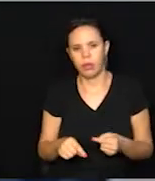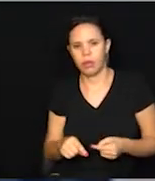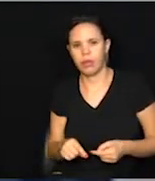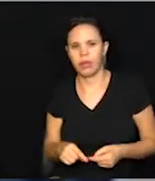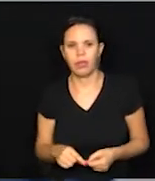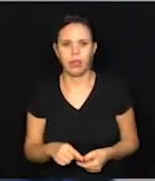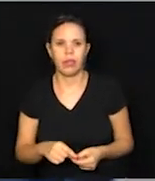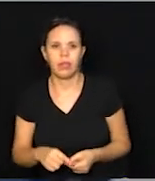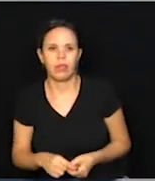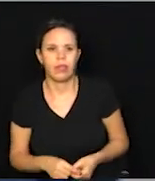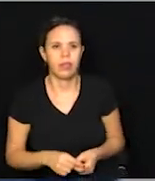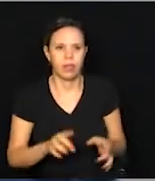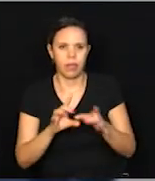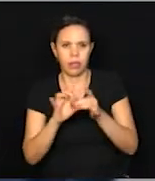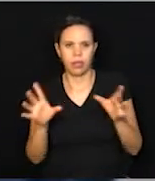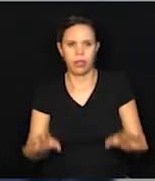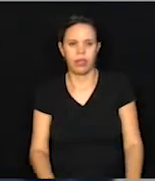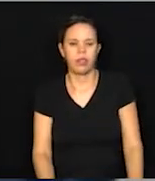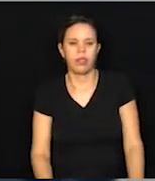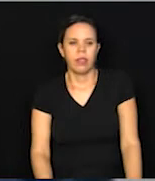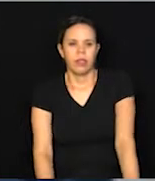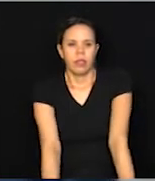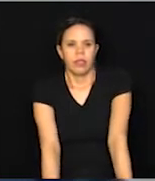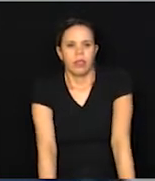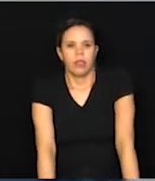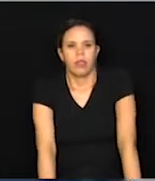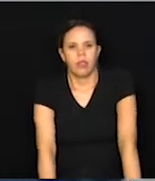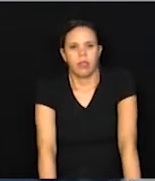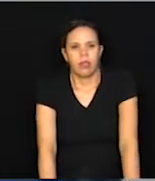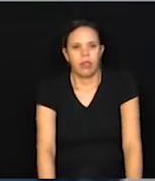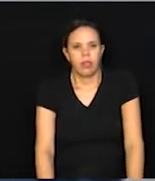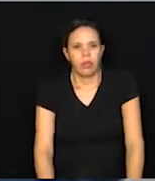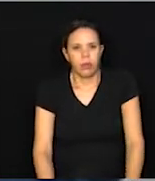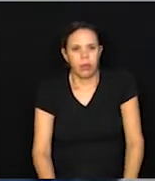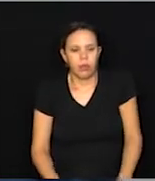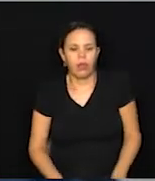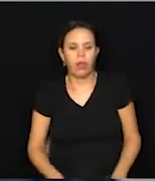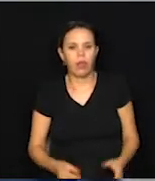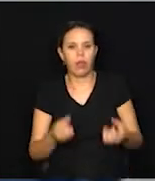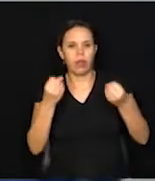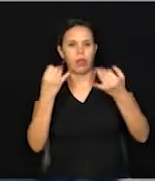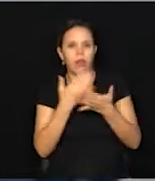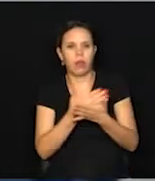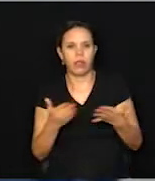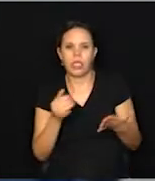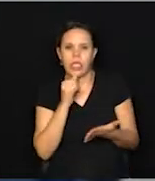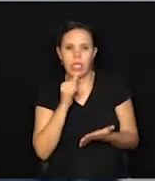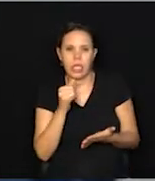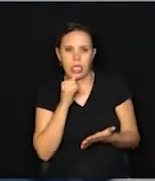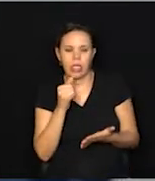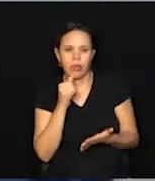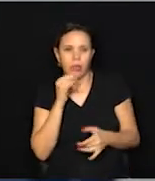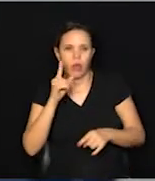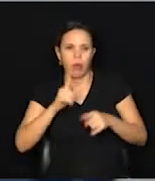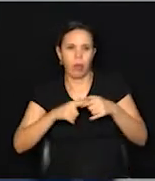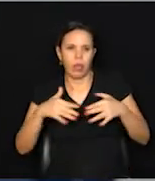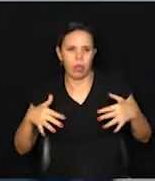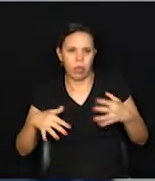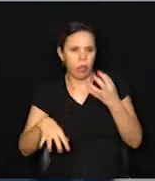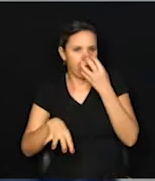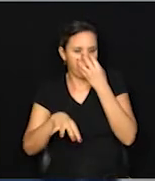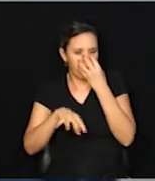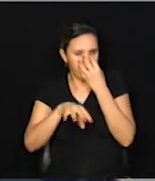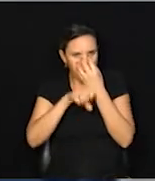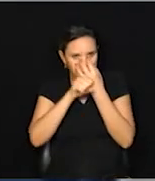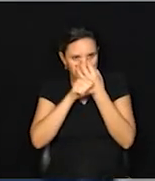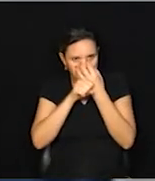mim. Pode ficar à vontade para... Mas vamos começar pelo kit intubação. Vamos grosseiramente falar isso. Pedro Torinho é